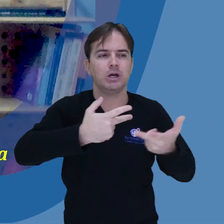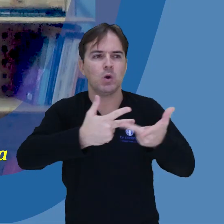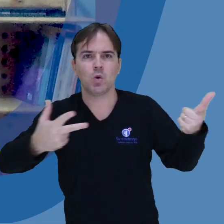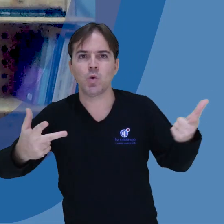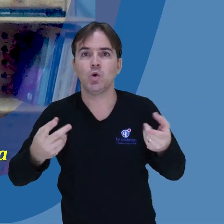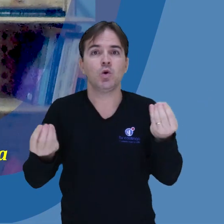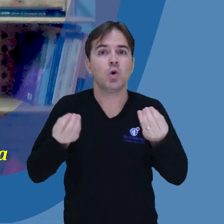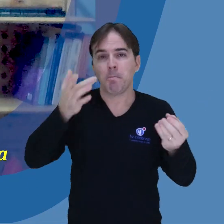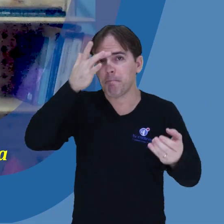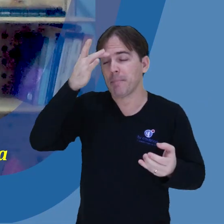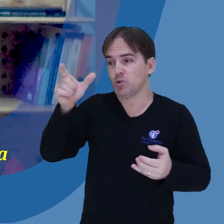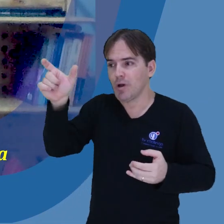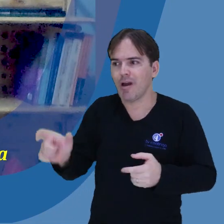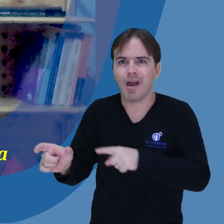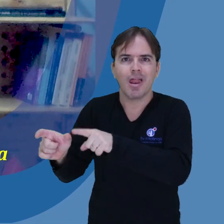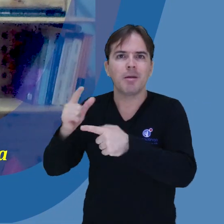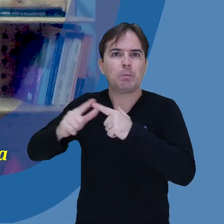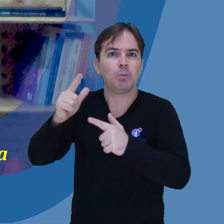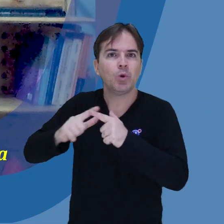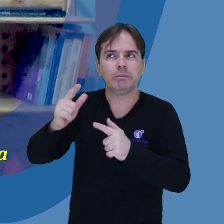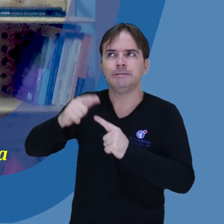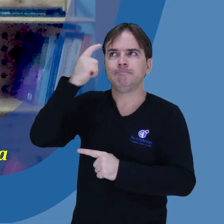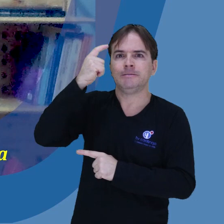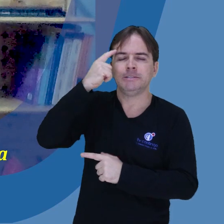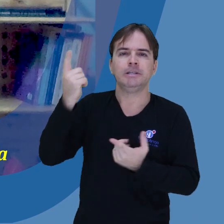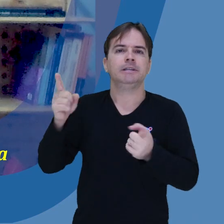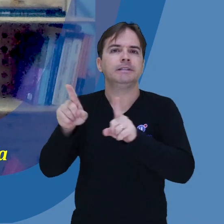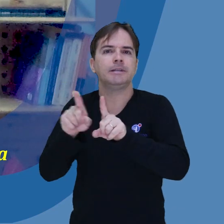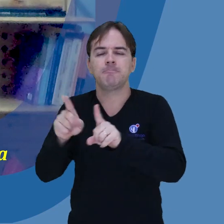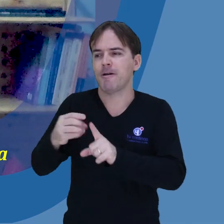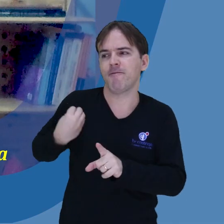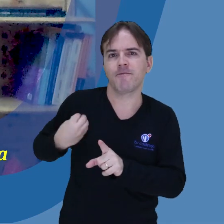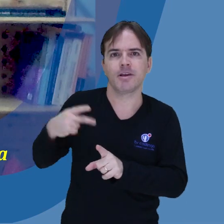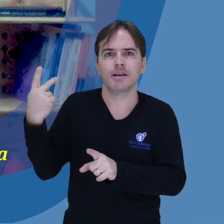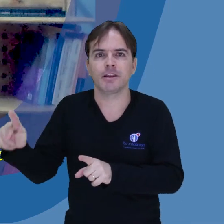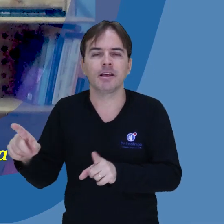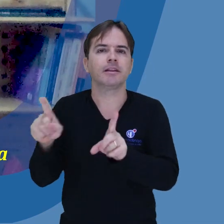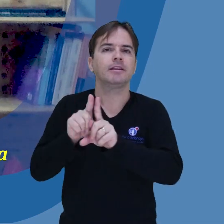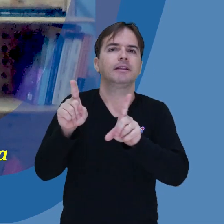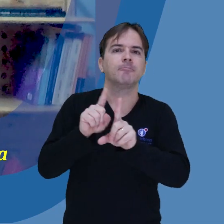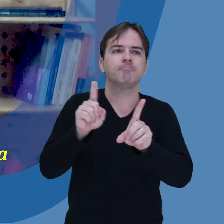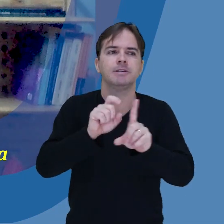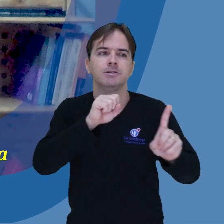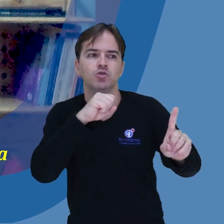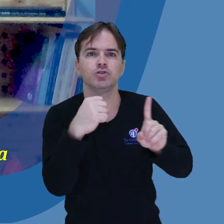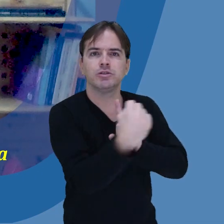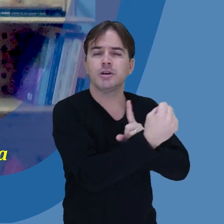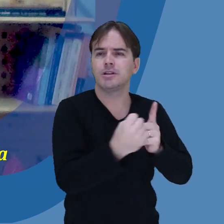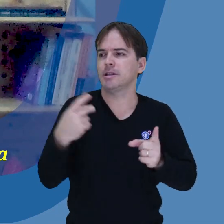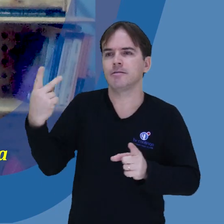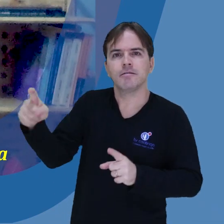que apresenta uma crise psíquica com sua própria vida, com as pessoas de sua rede socioafetiva, com a